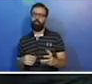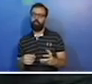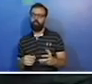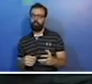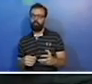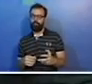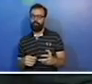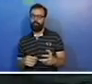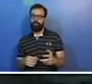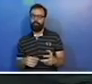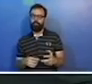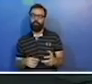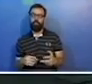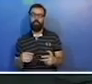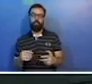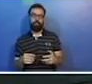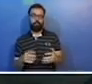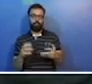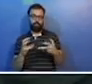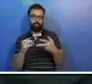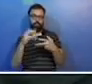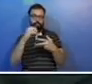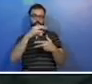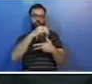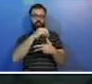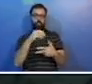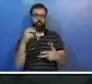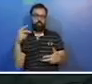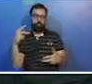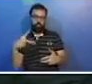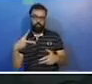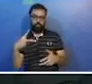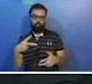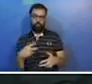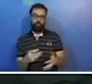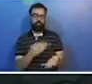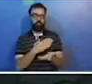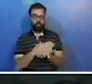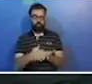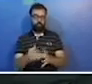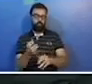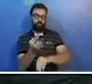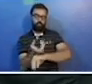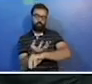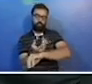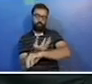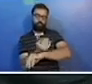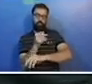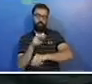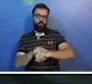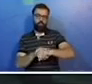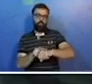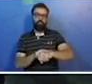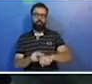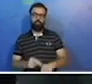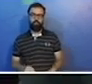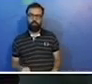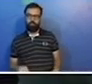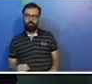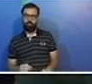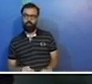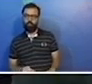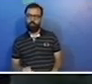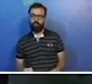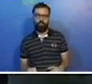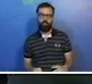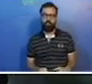Vamos fazer a cadeia alimentar 2? Sempre iniciando pelo pasto. Olha lá, eu vou também